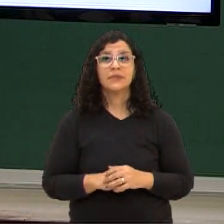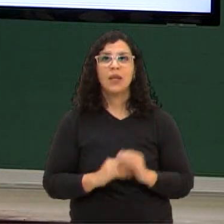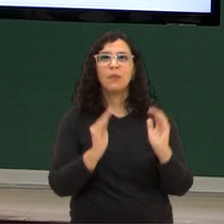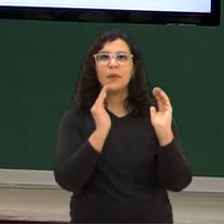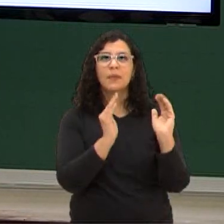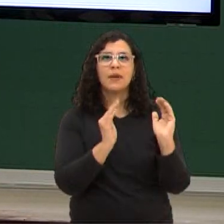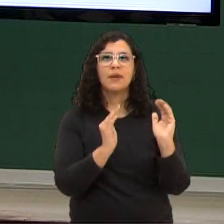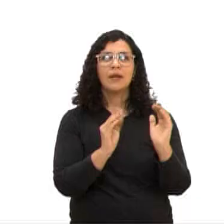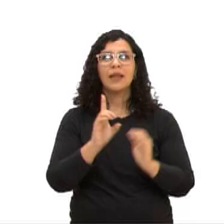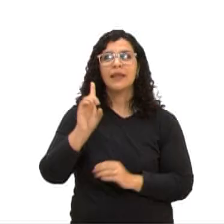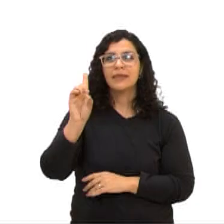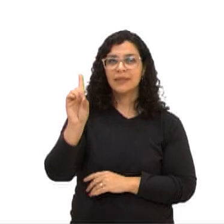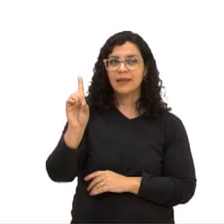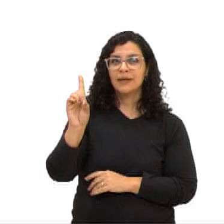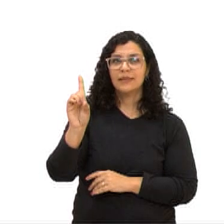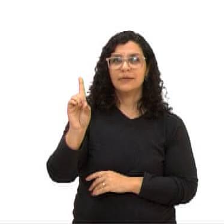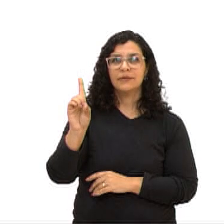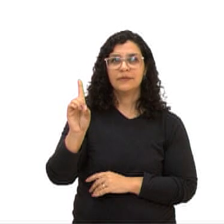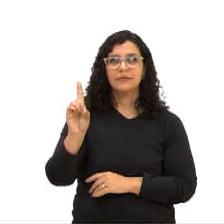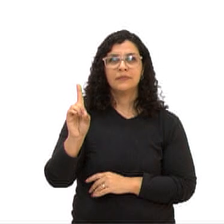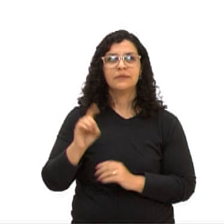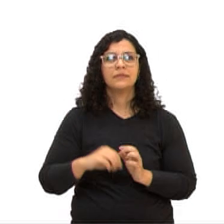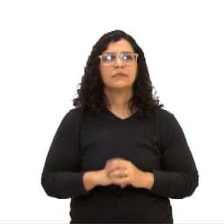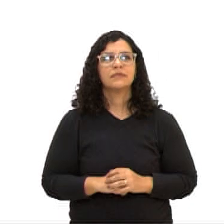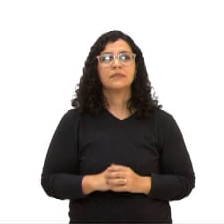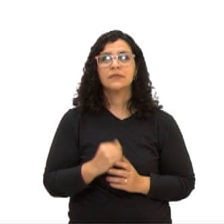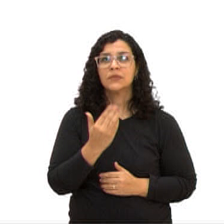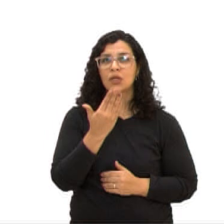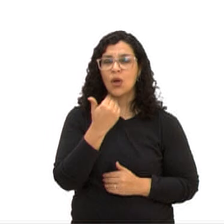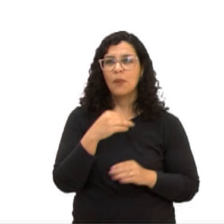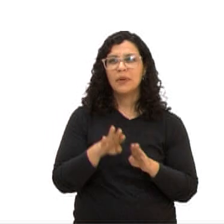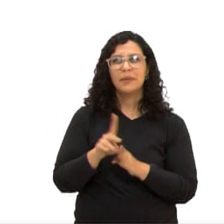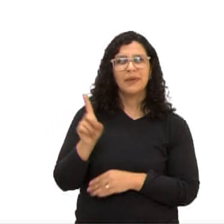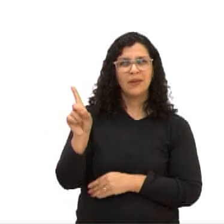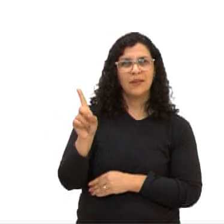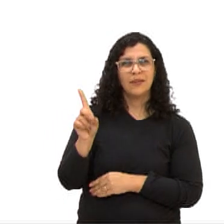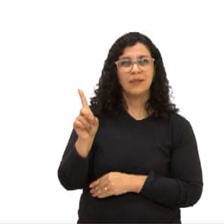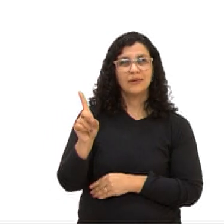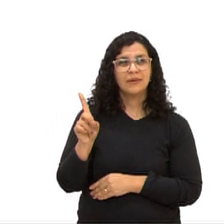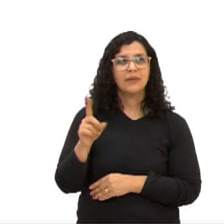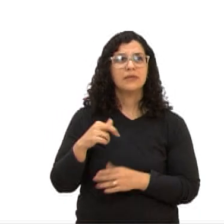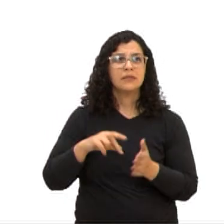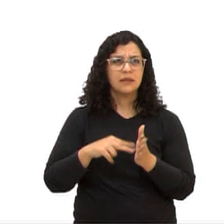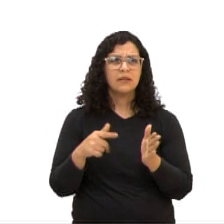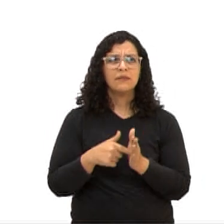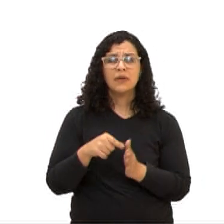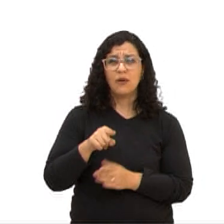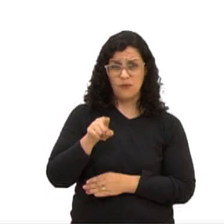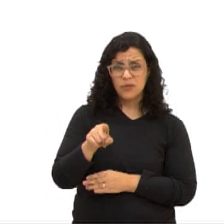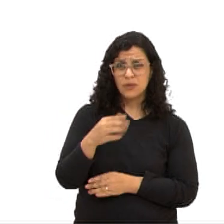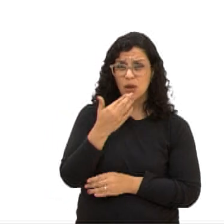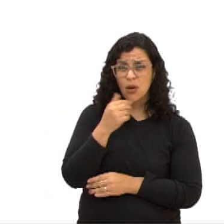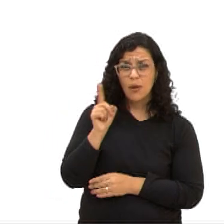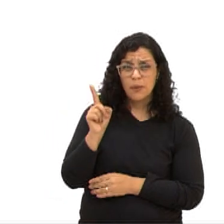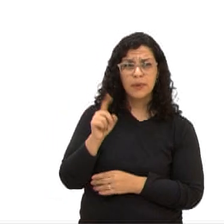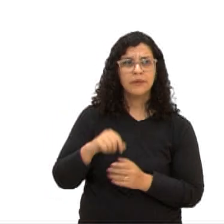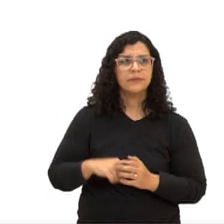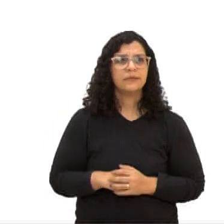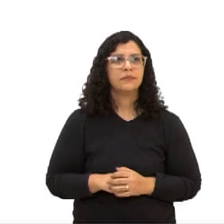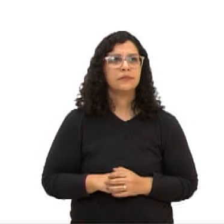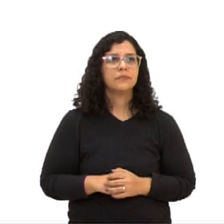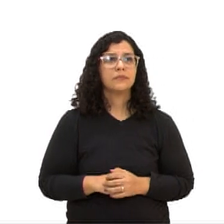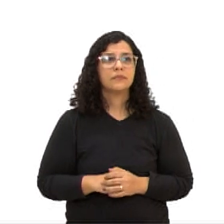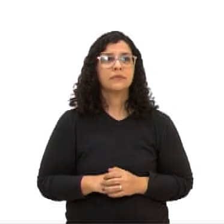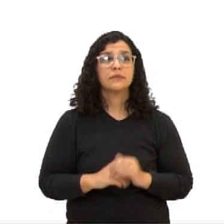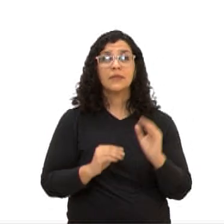aqui é la D. Lucy, comes mariscos? Então, Lucy, você come marisco? A